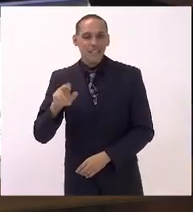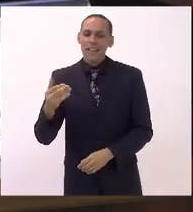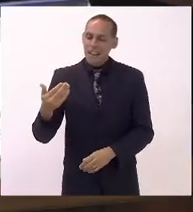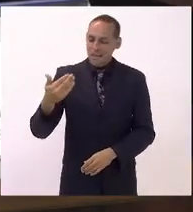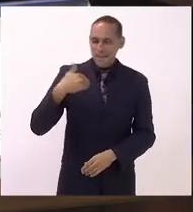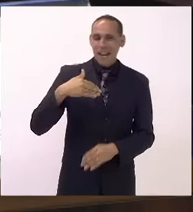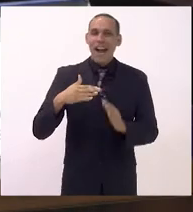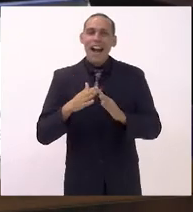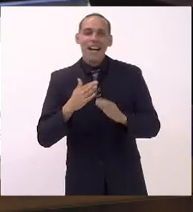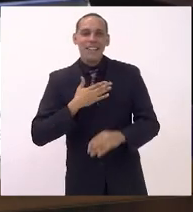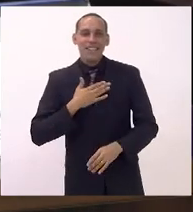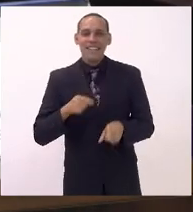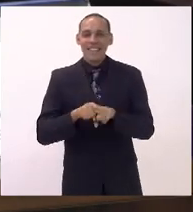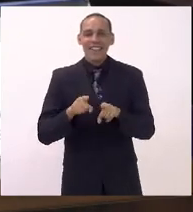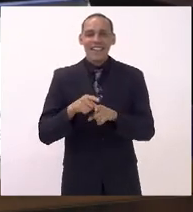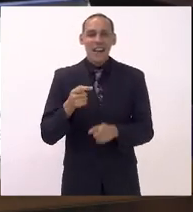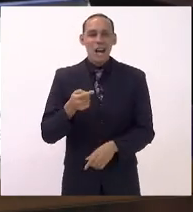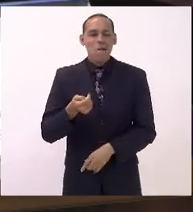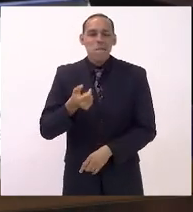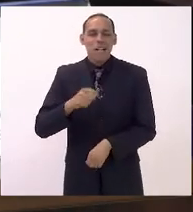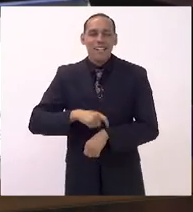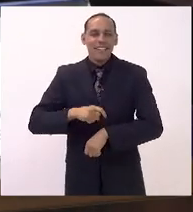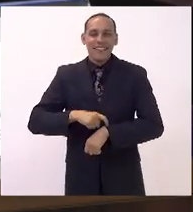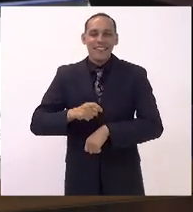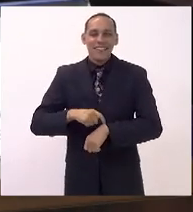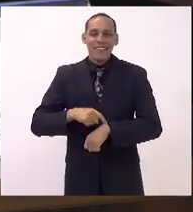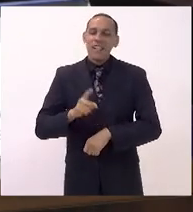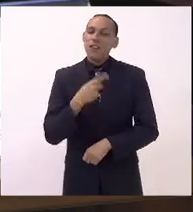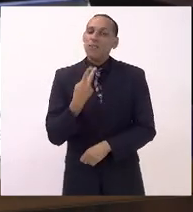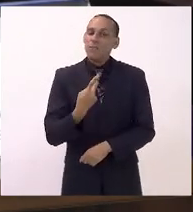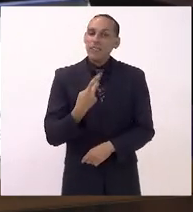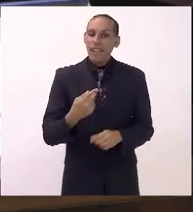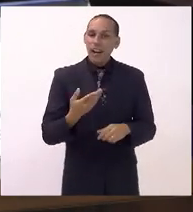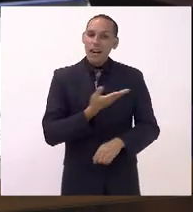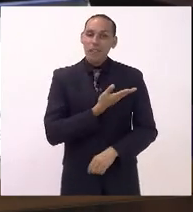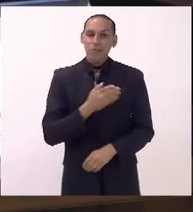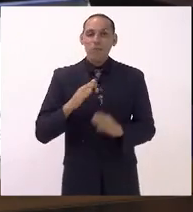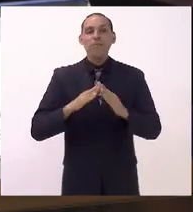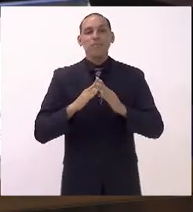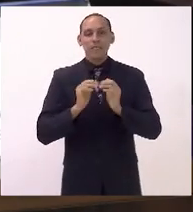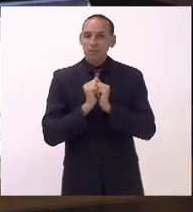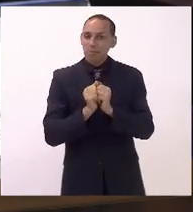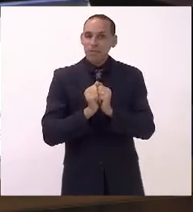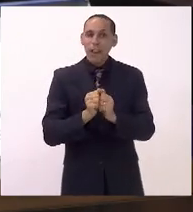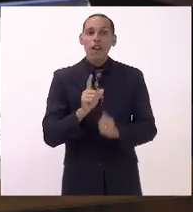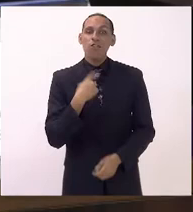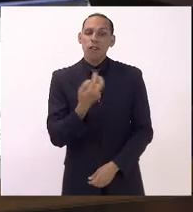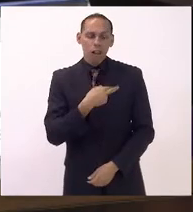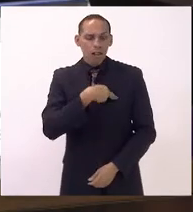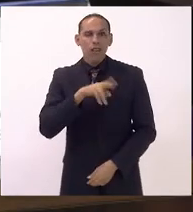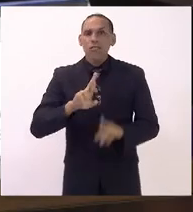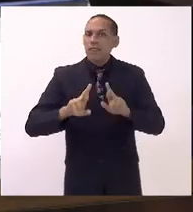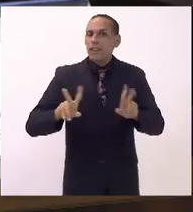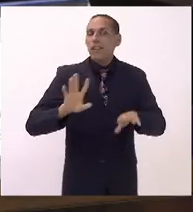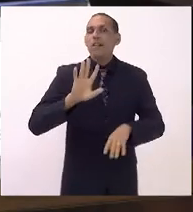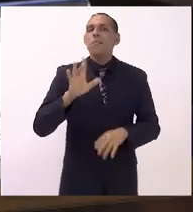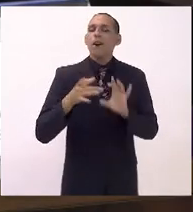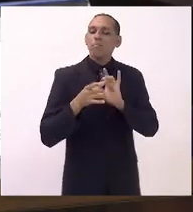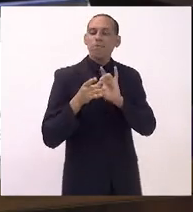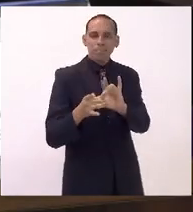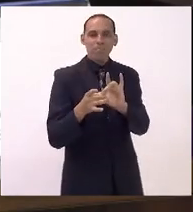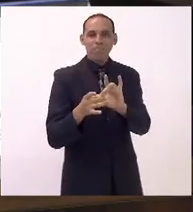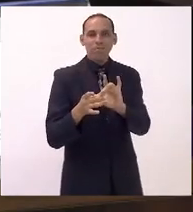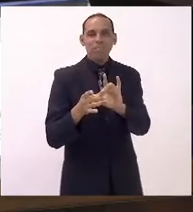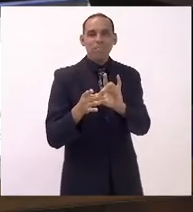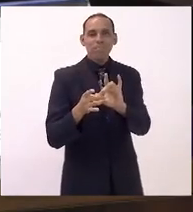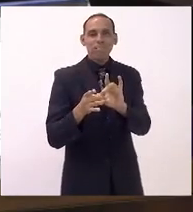também esses dias, agora, recentemente. Somos amigos de dentro de casa. Temos expressões religiosas diferentes, mas temos essa unidade